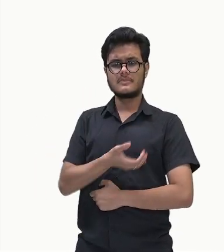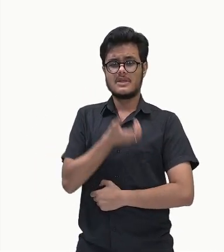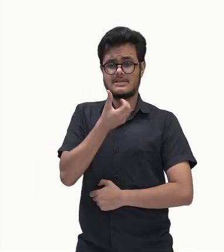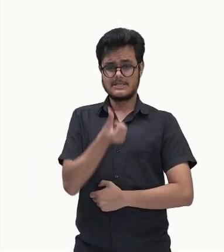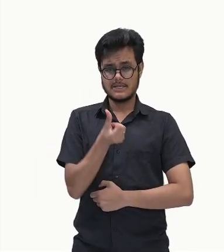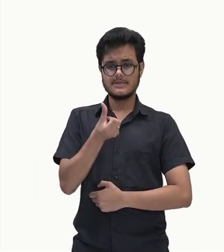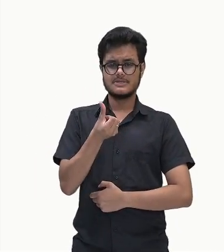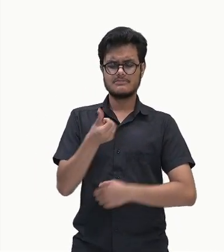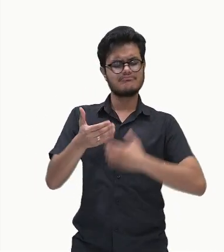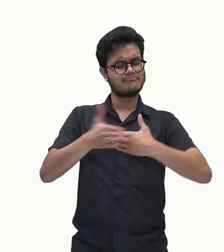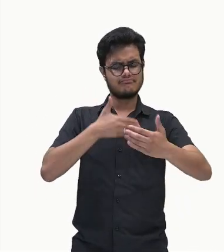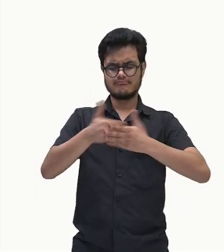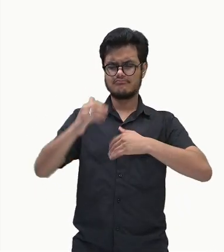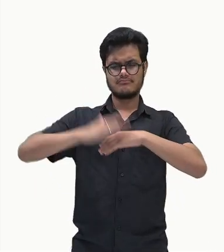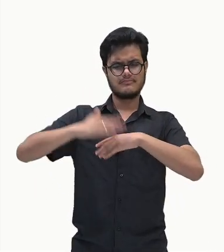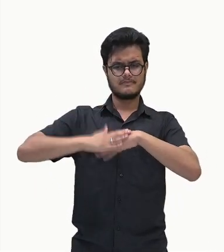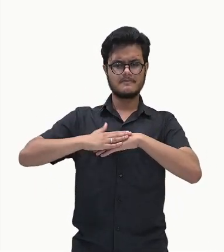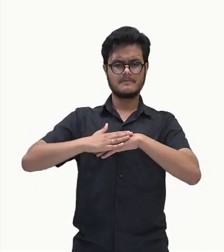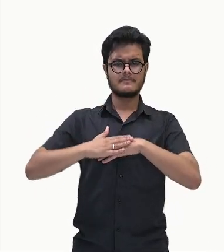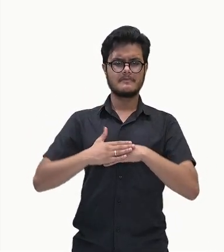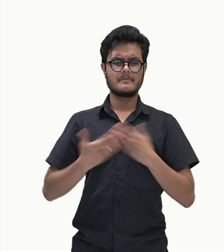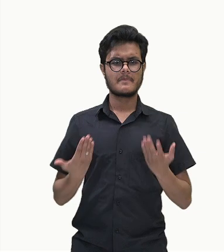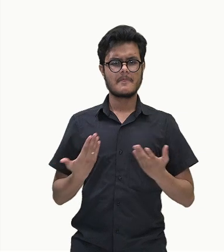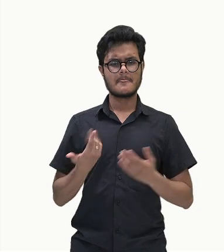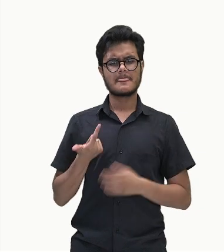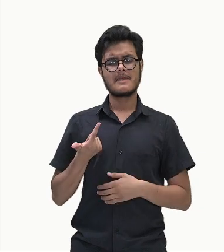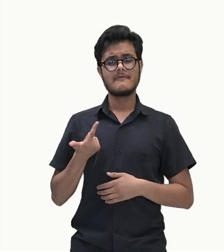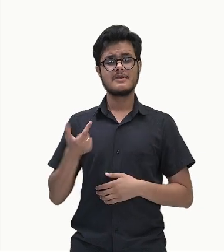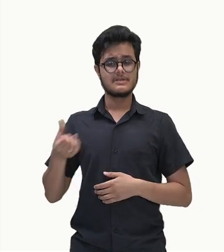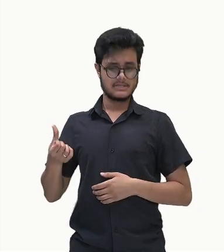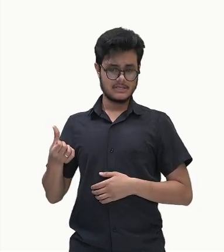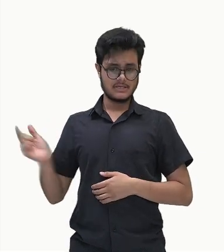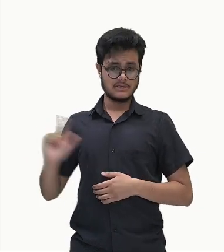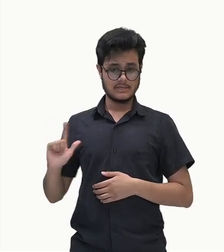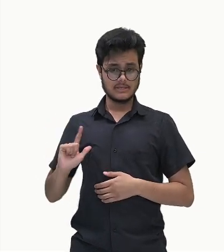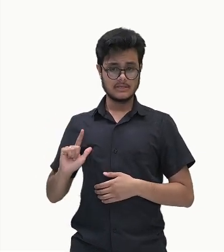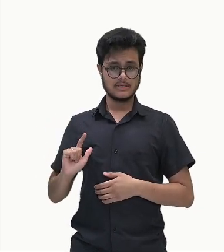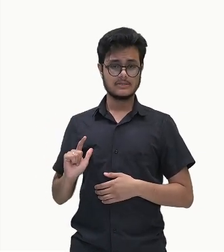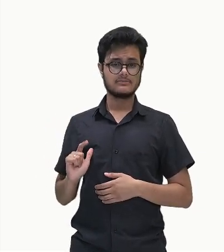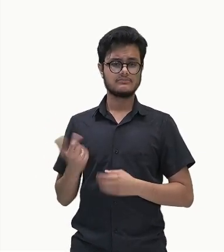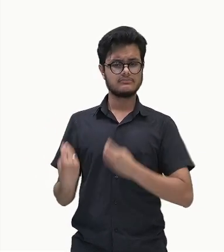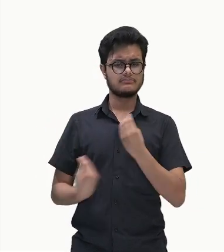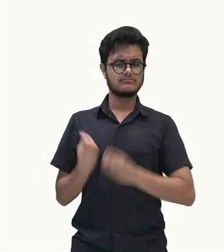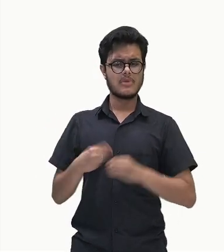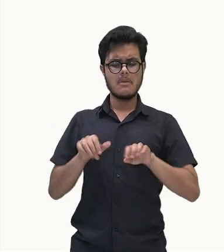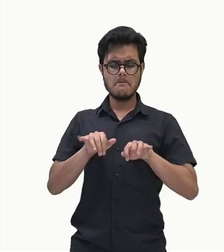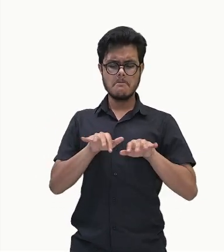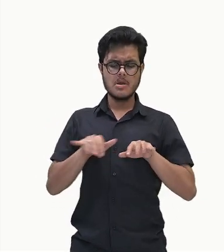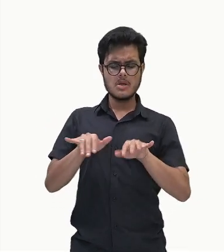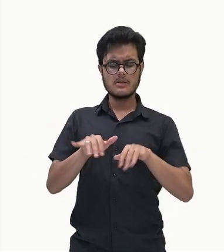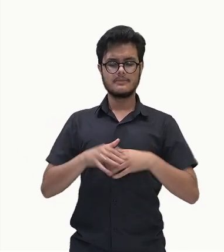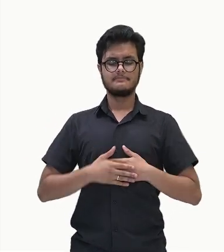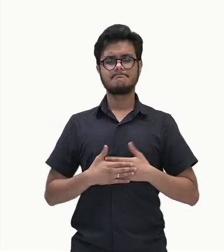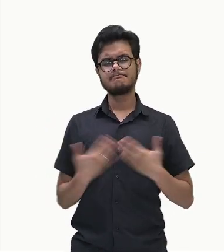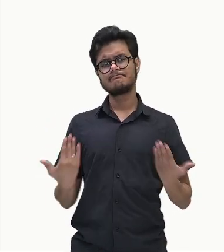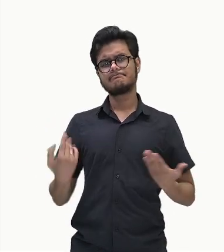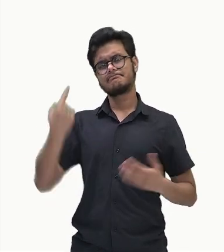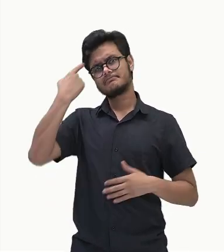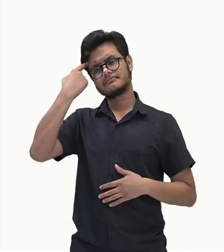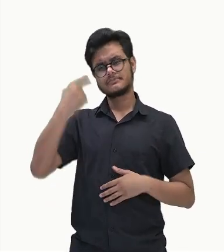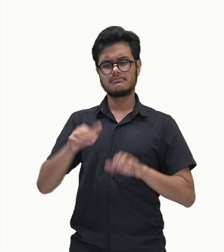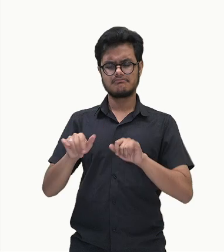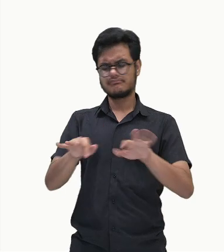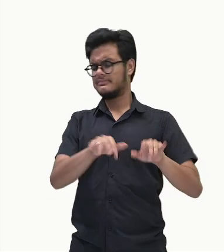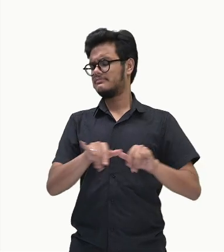seis teclas escolhida entre as 26 existentes num teclado Então olha só nós vamos